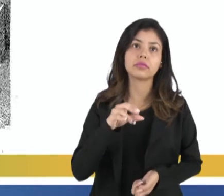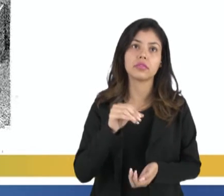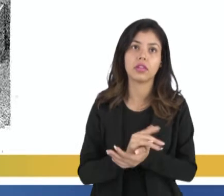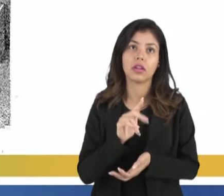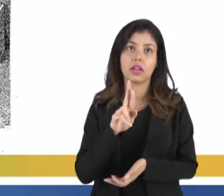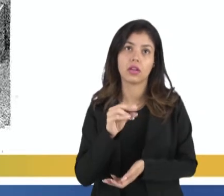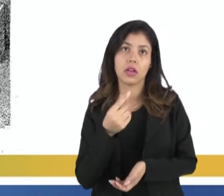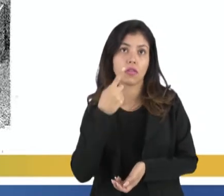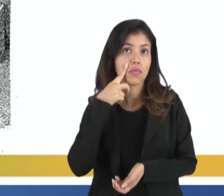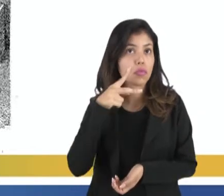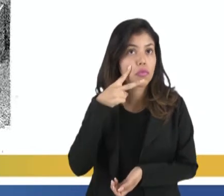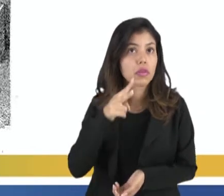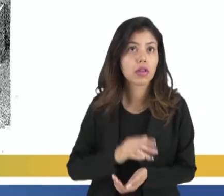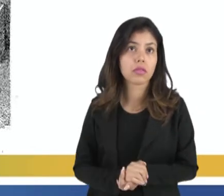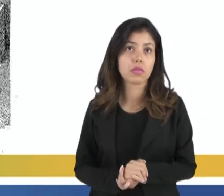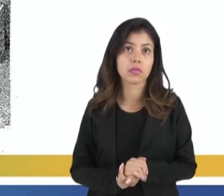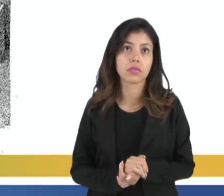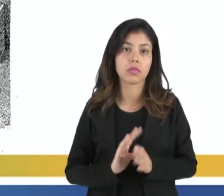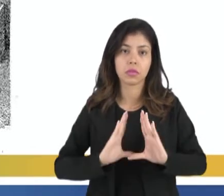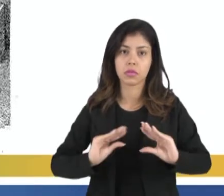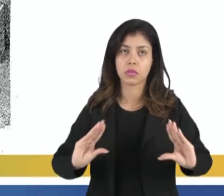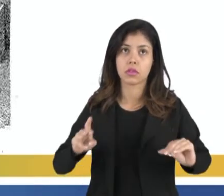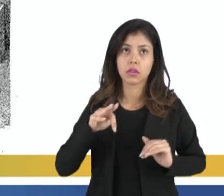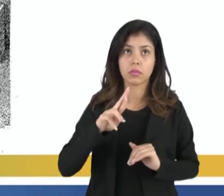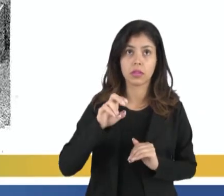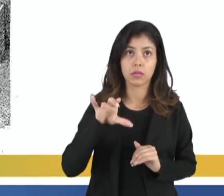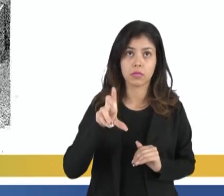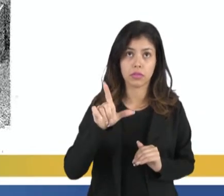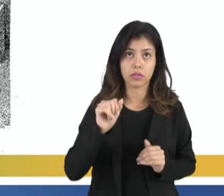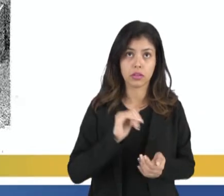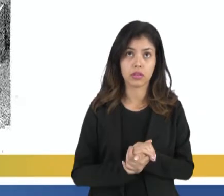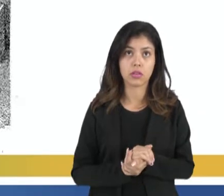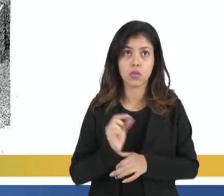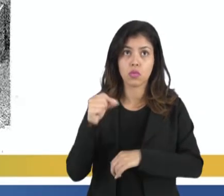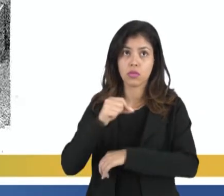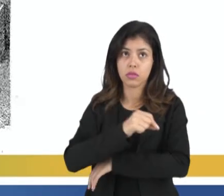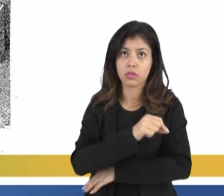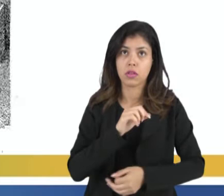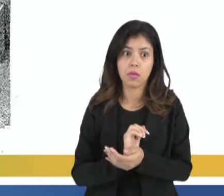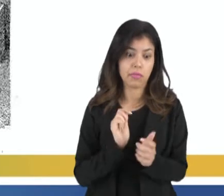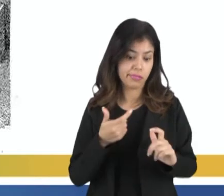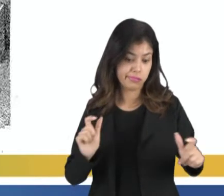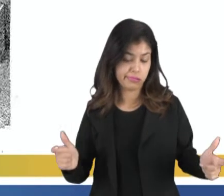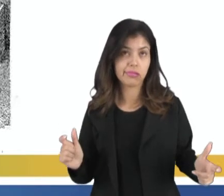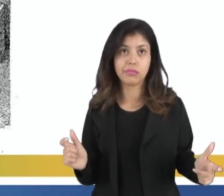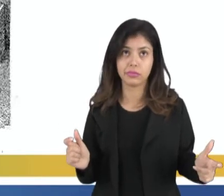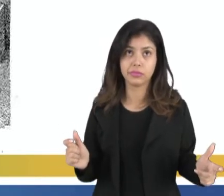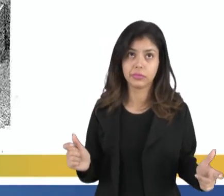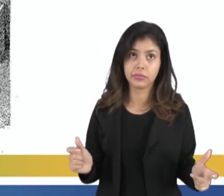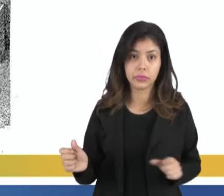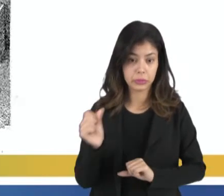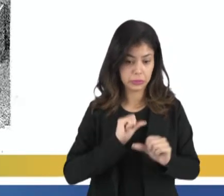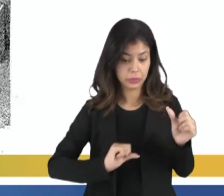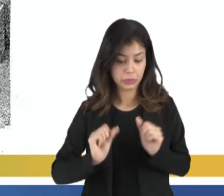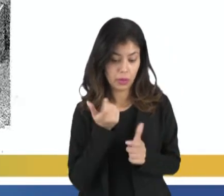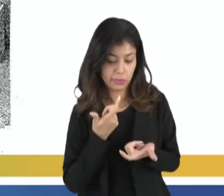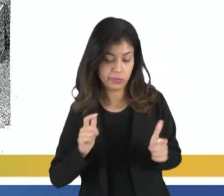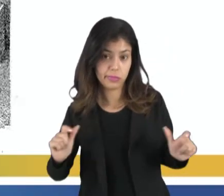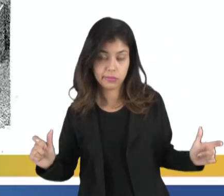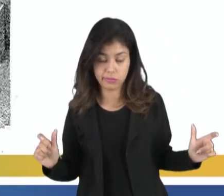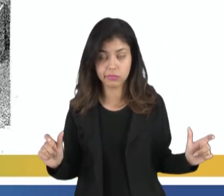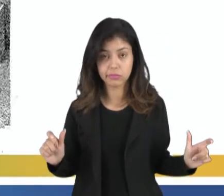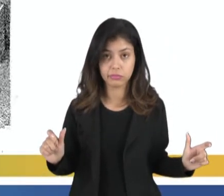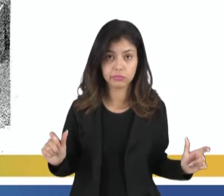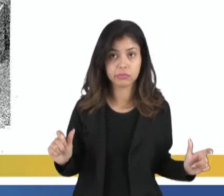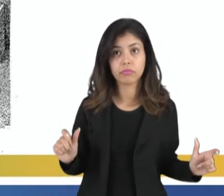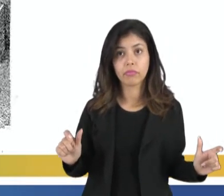Gregor Samsa viu-se em sua cama metamorfoseado num inseto monstruoso, ou seja, transformado num inseto